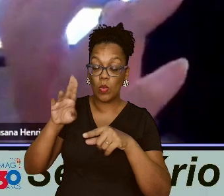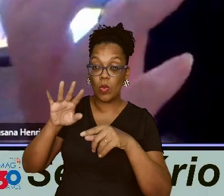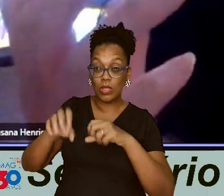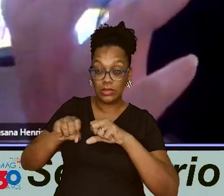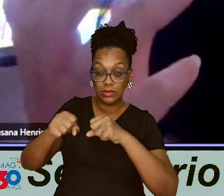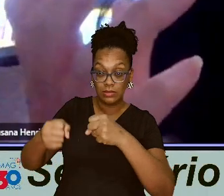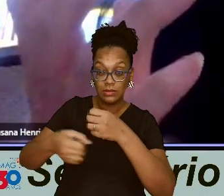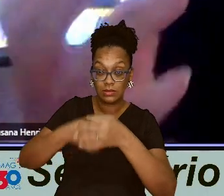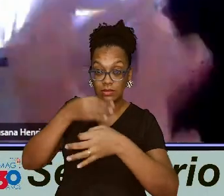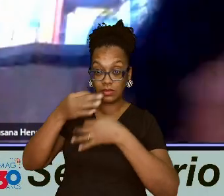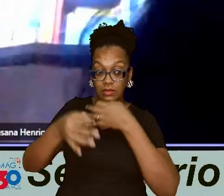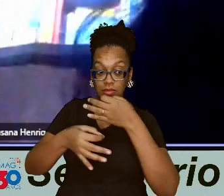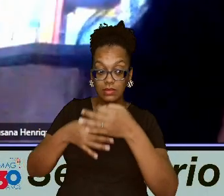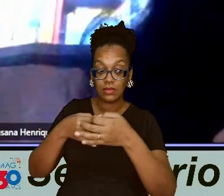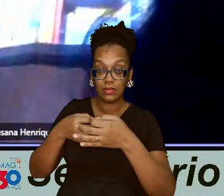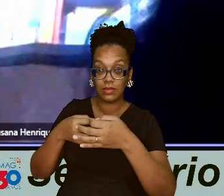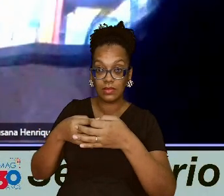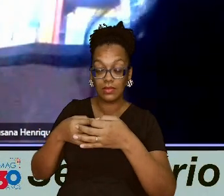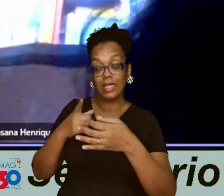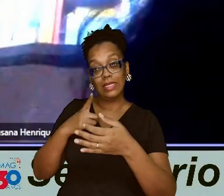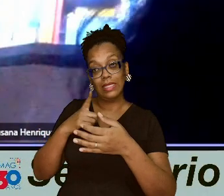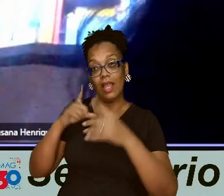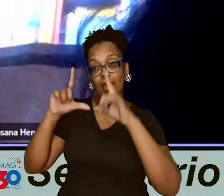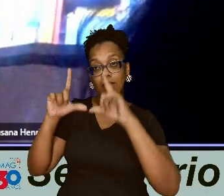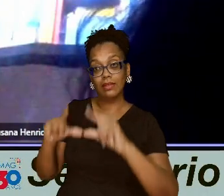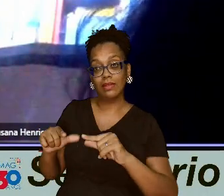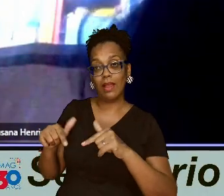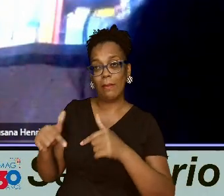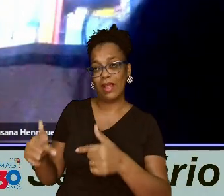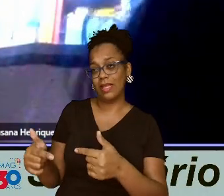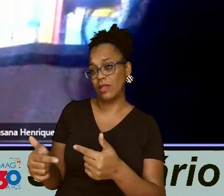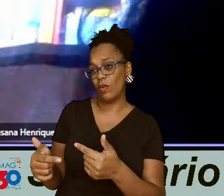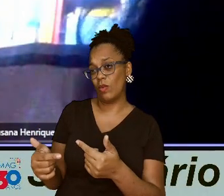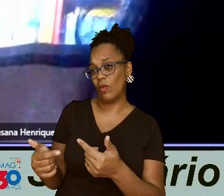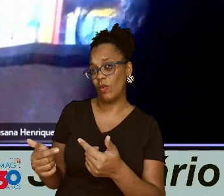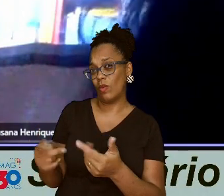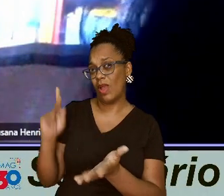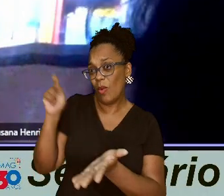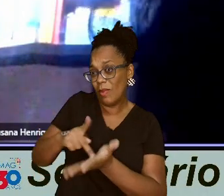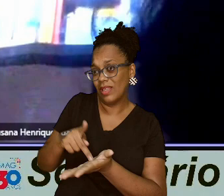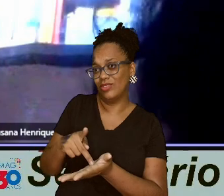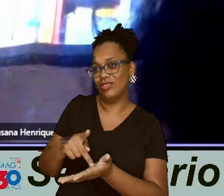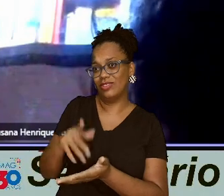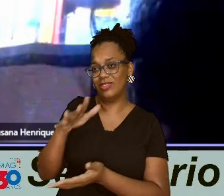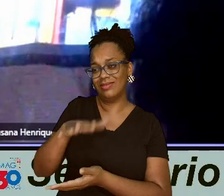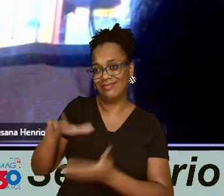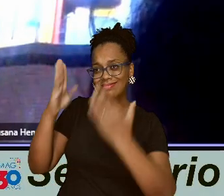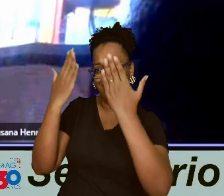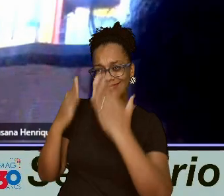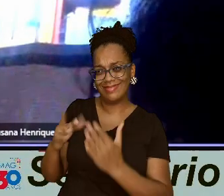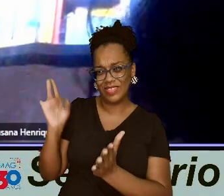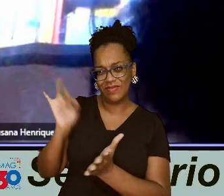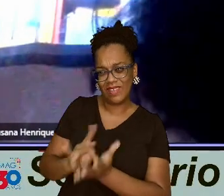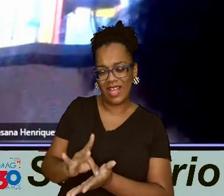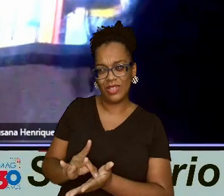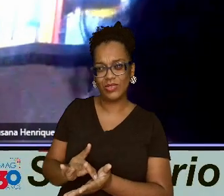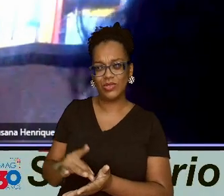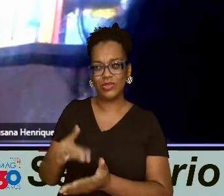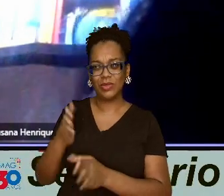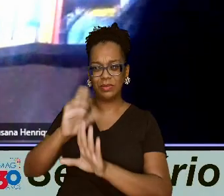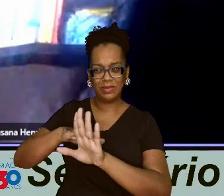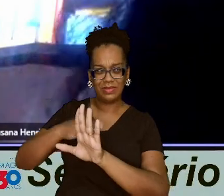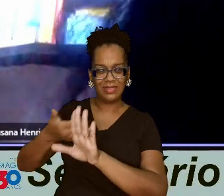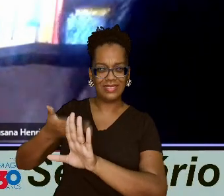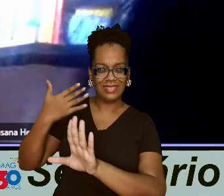argumentativo, haveria uma baixa aplicação realmente com análise dos fatos, entendeu? Do precedente para aqueles fatos em que a Fazenda